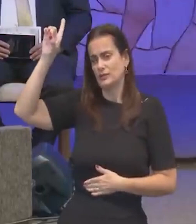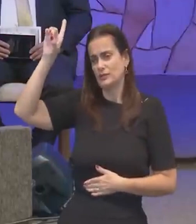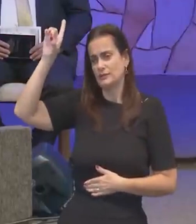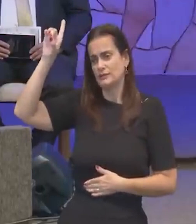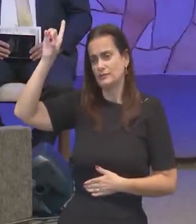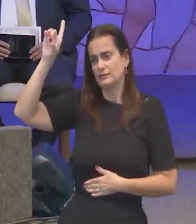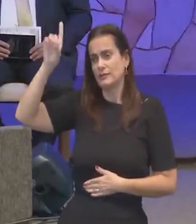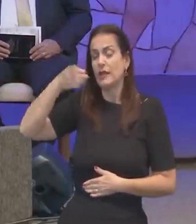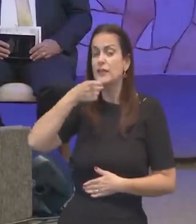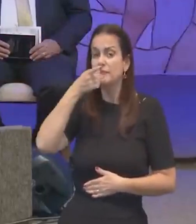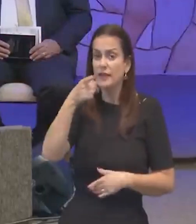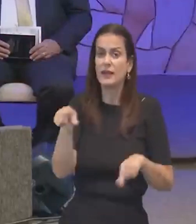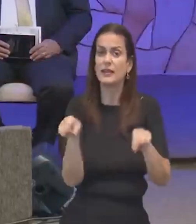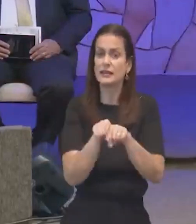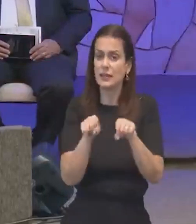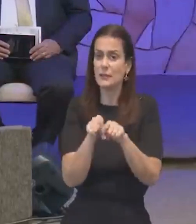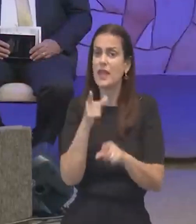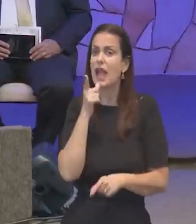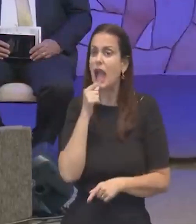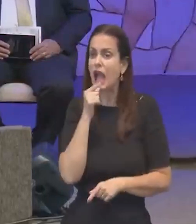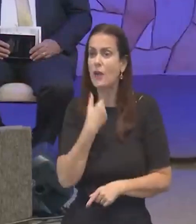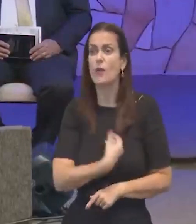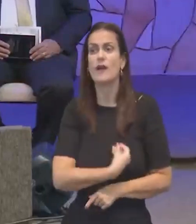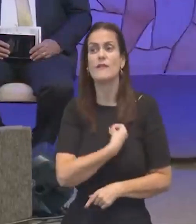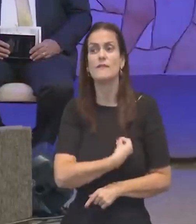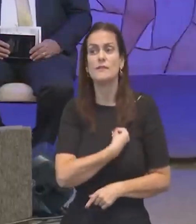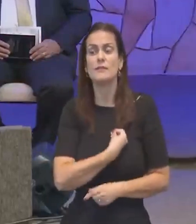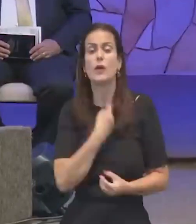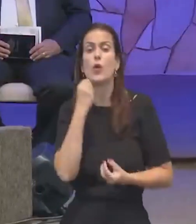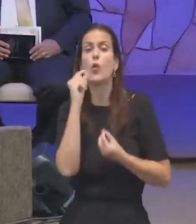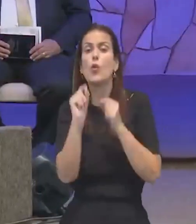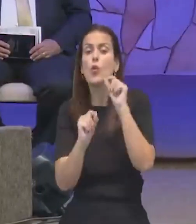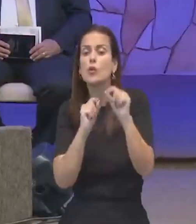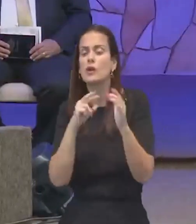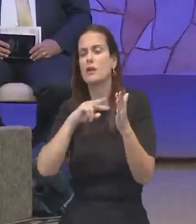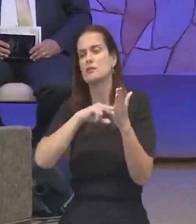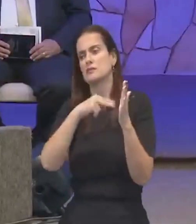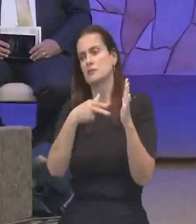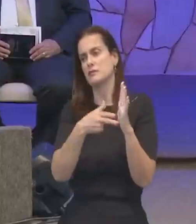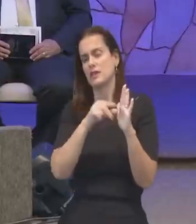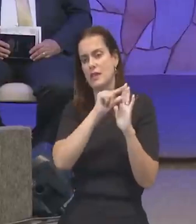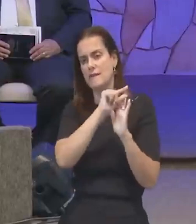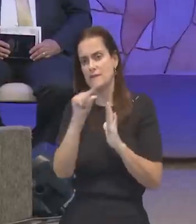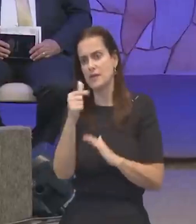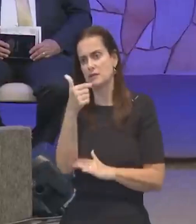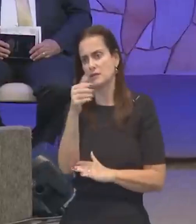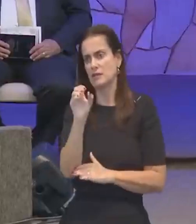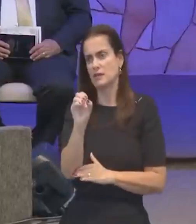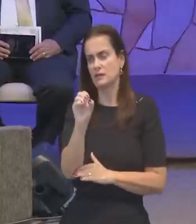Ele fala ainda sobre a água viva. No verso 10,